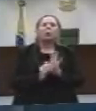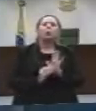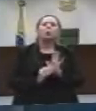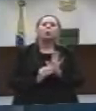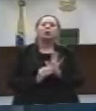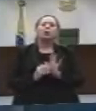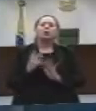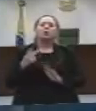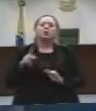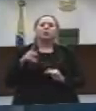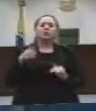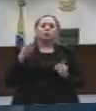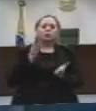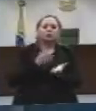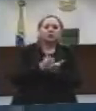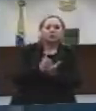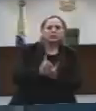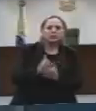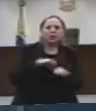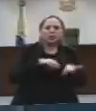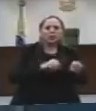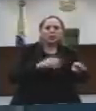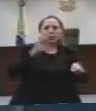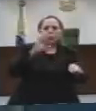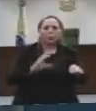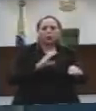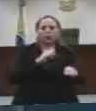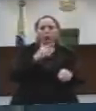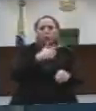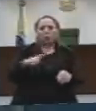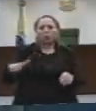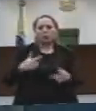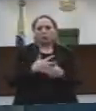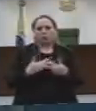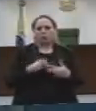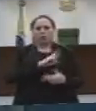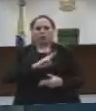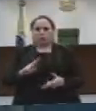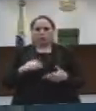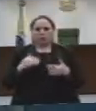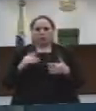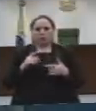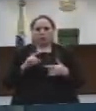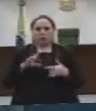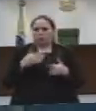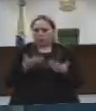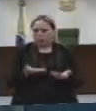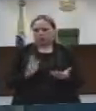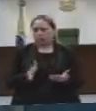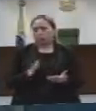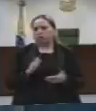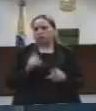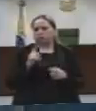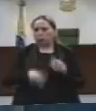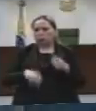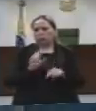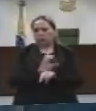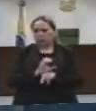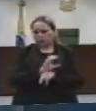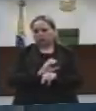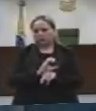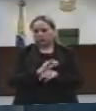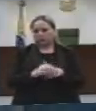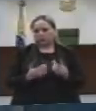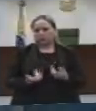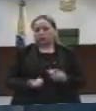direcionamento pro Ensino católico e outras confissões religiosas só por isso ele ele é inconstitucional e estranho como o Congresso